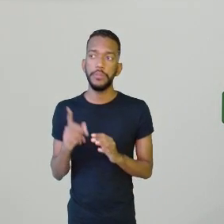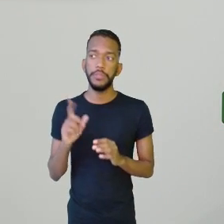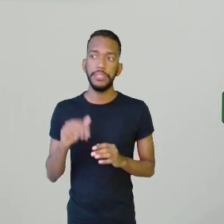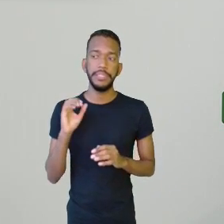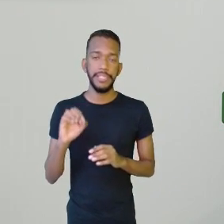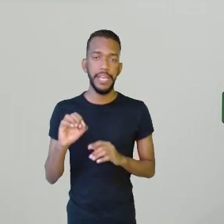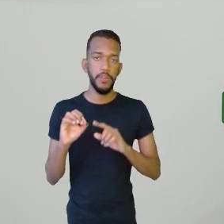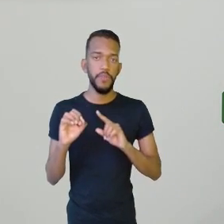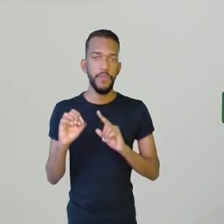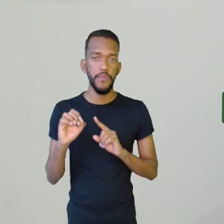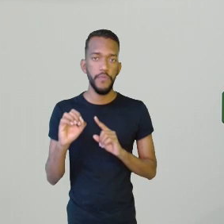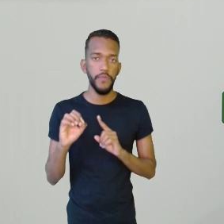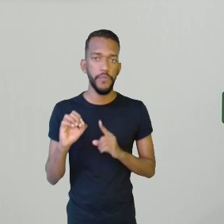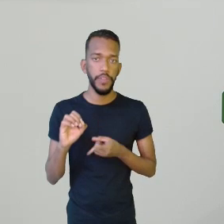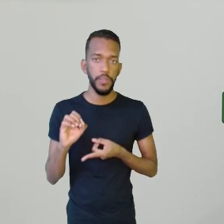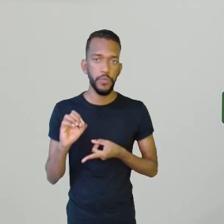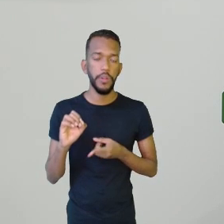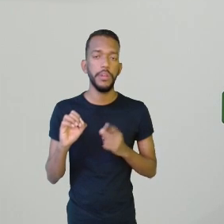seria